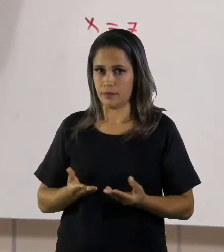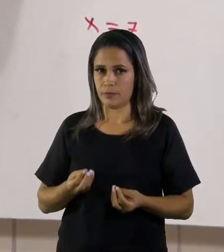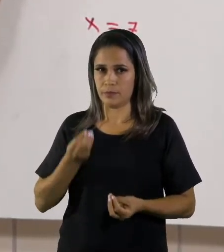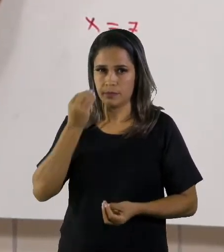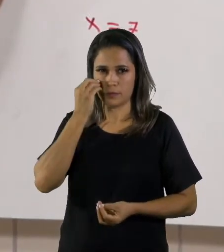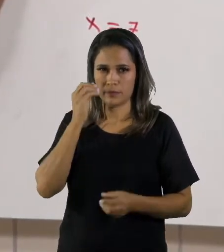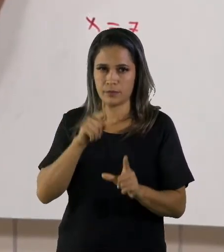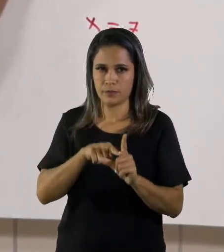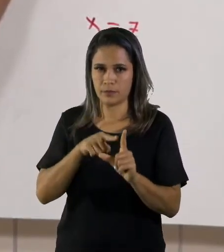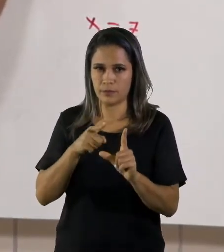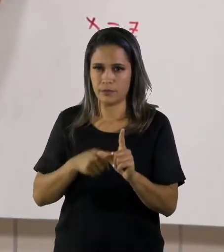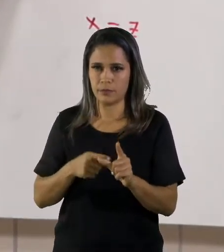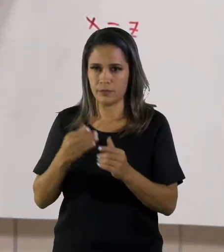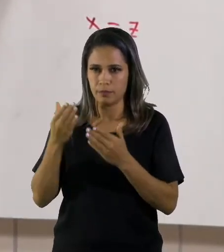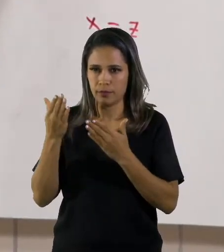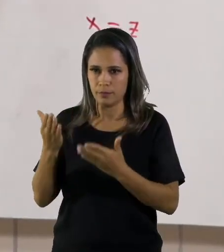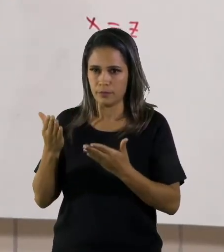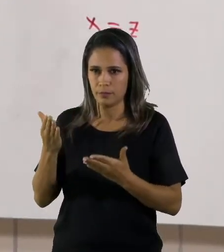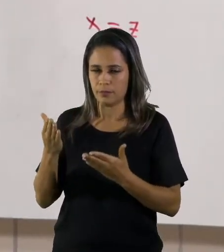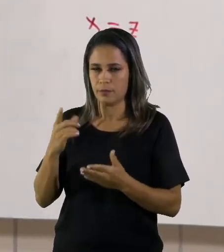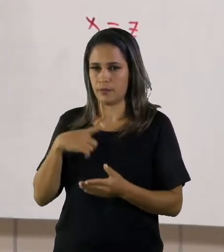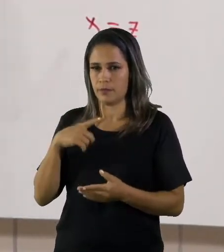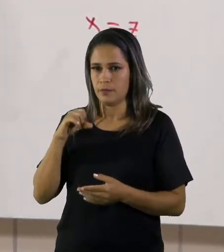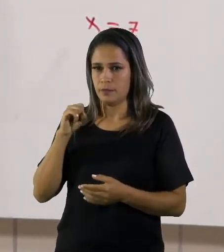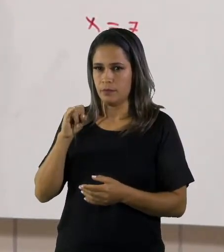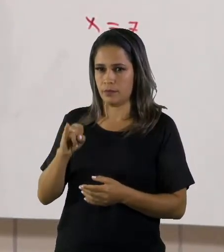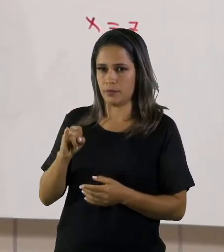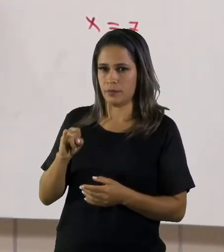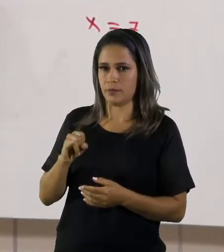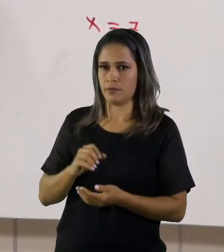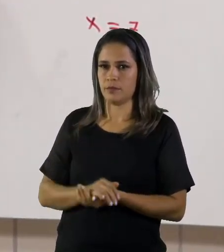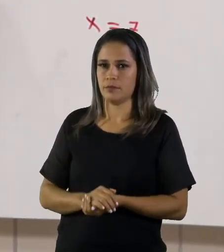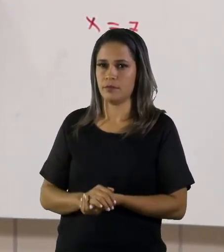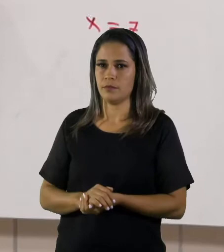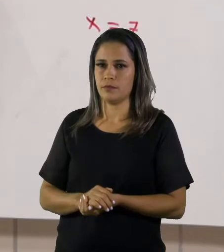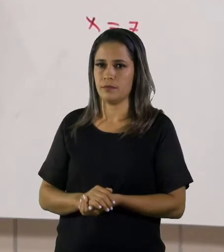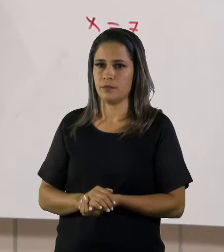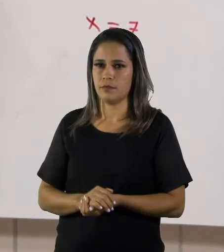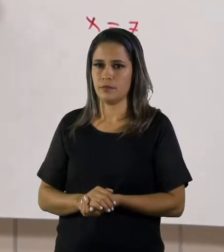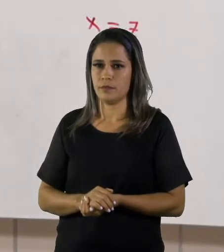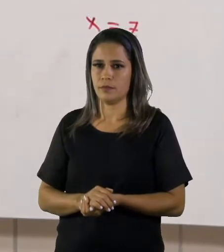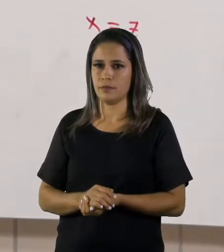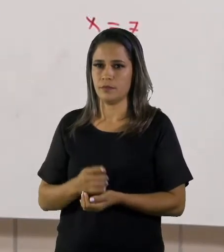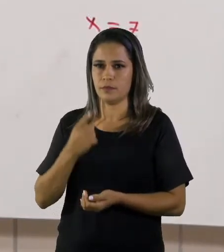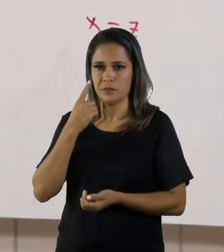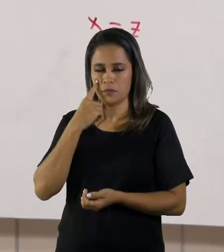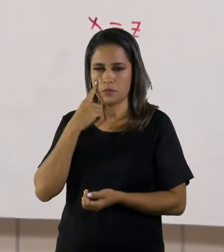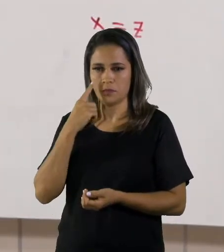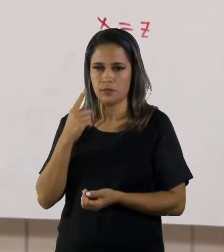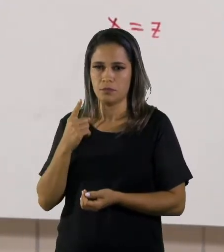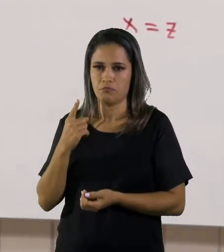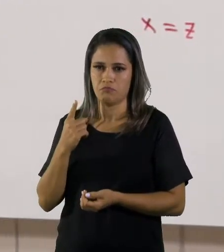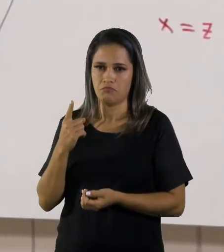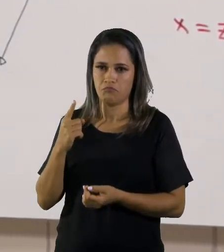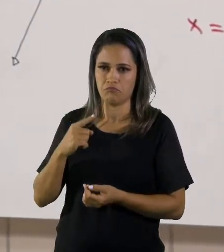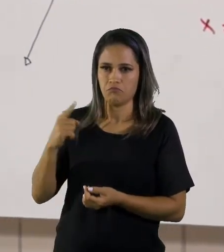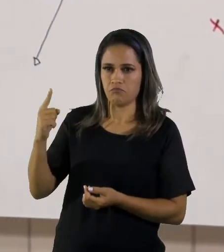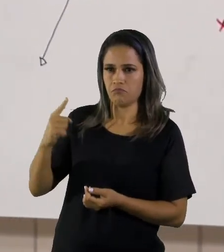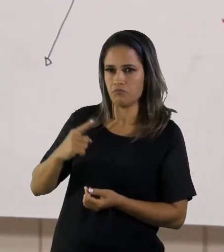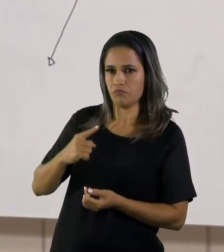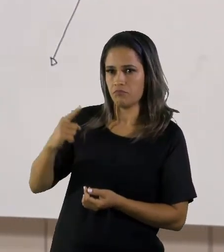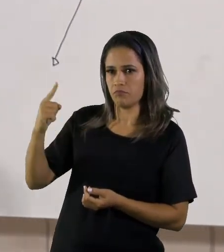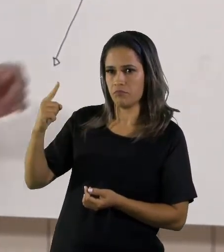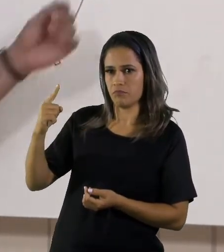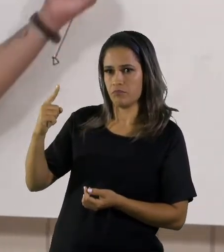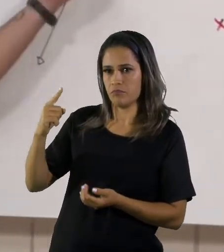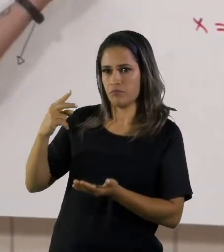ângulo. Se eu for alternar com o interno, vai ser com Z.